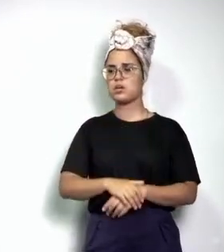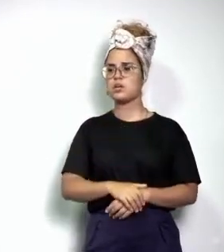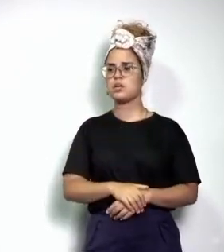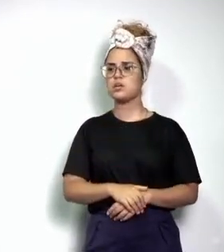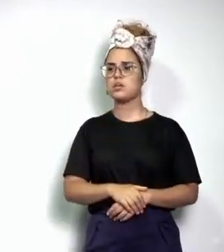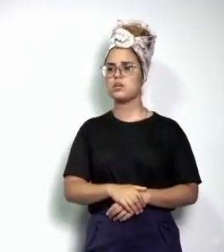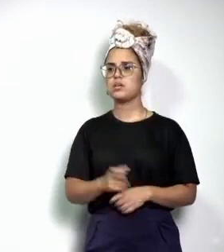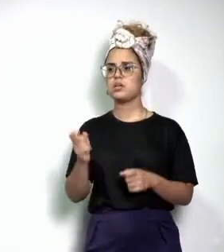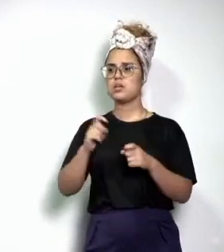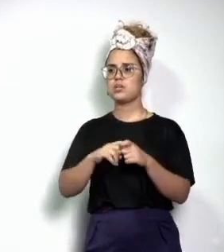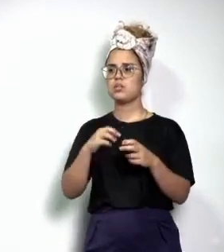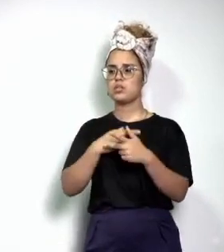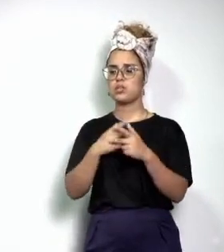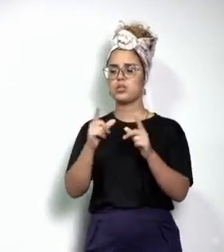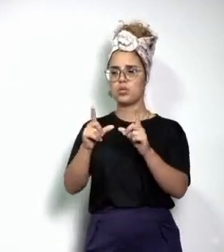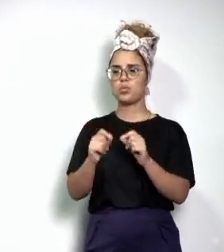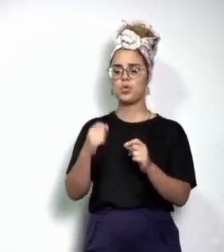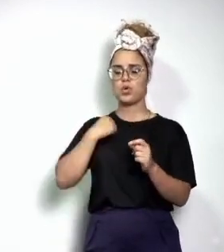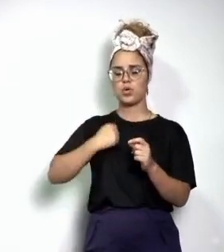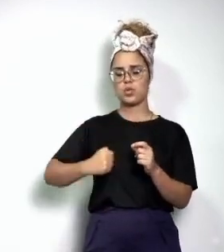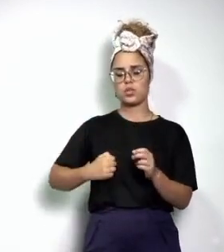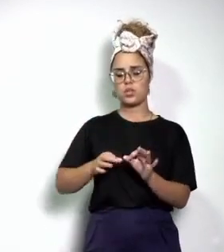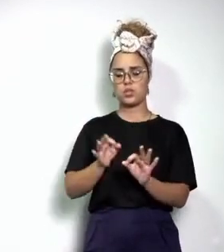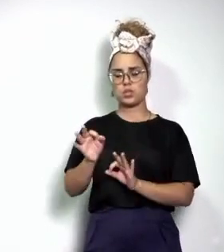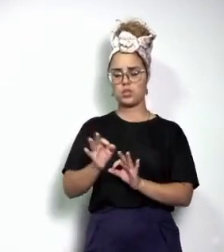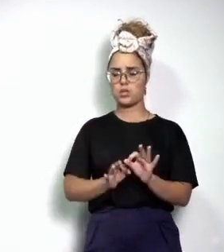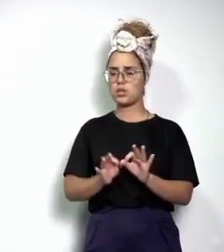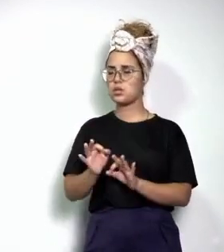pouco das bags e das cases organizadoras.